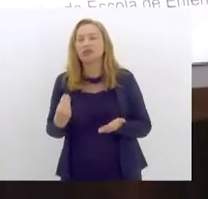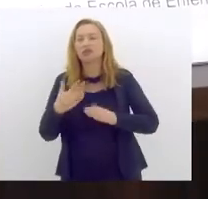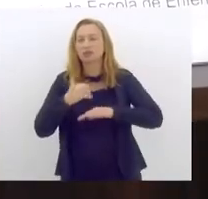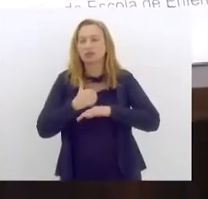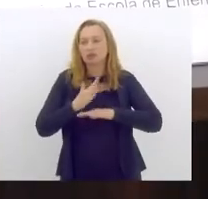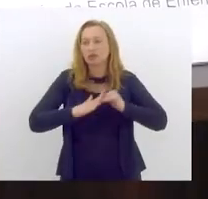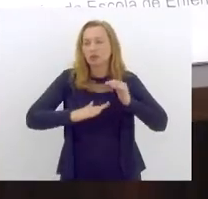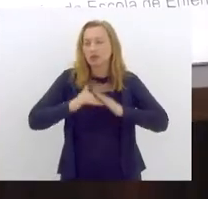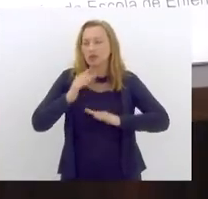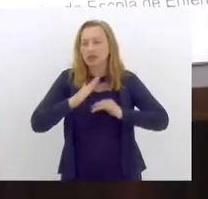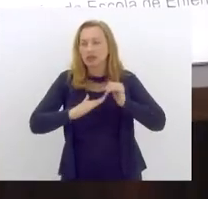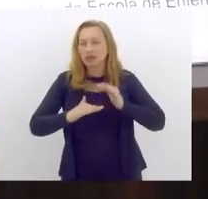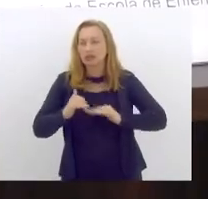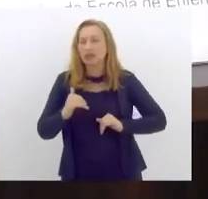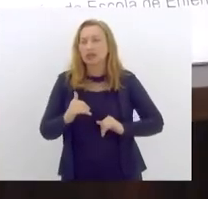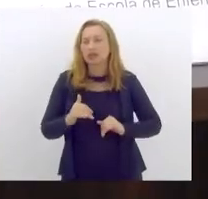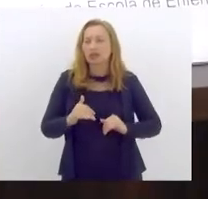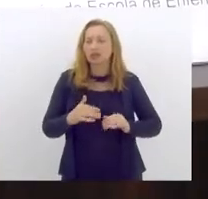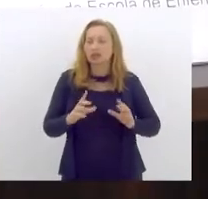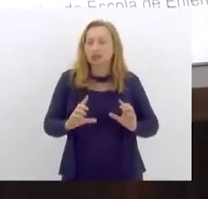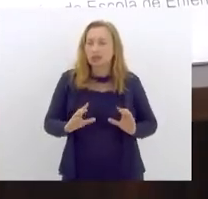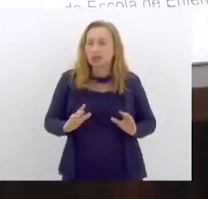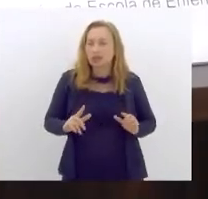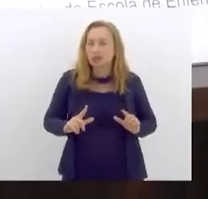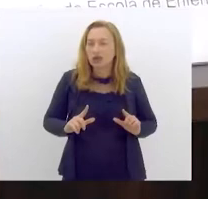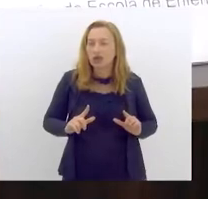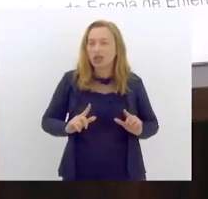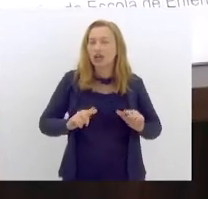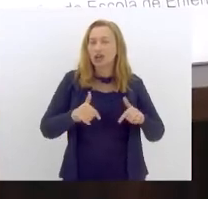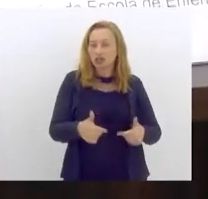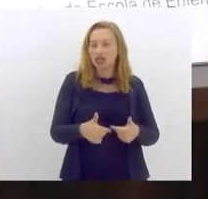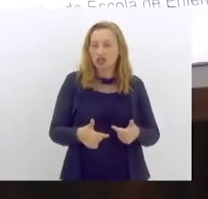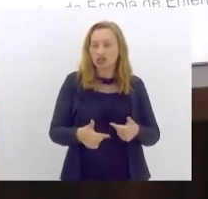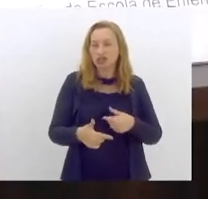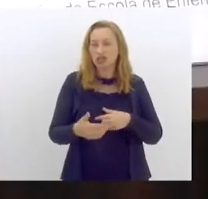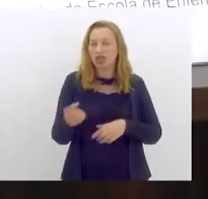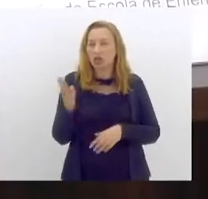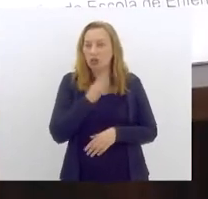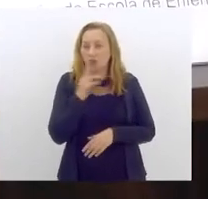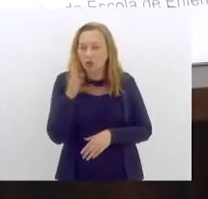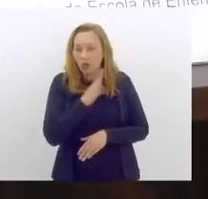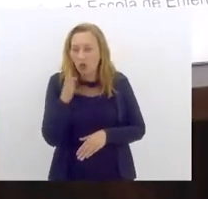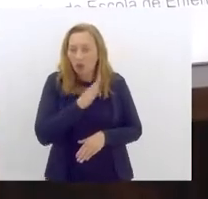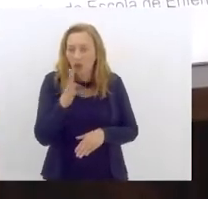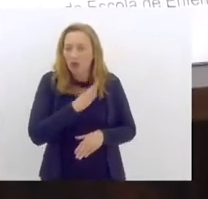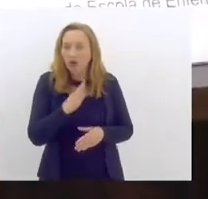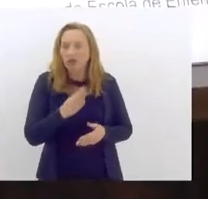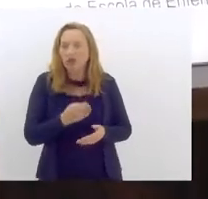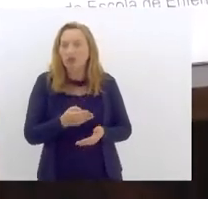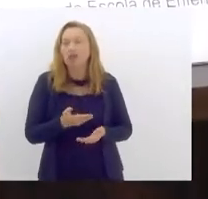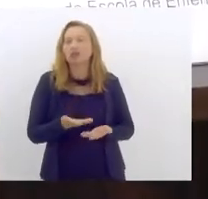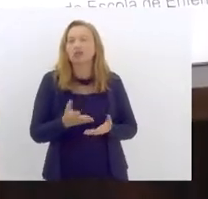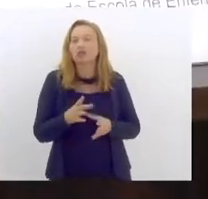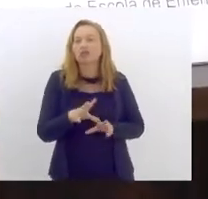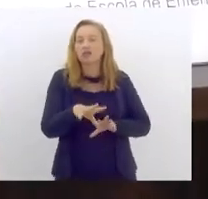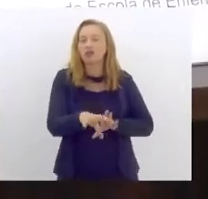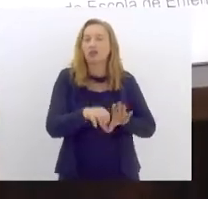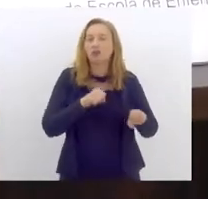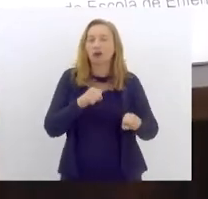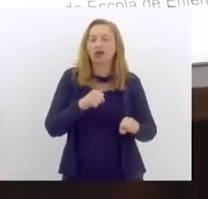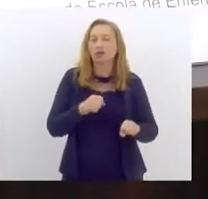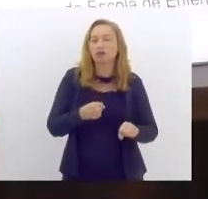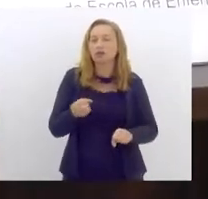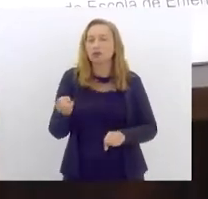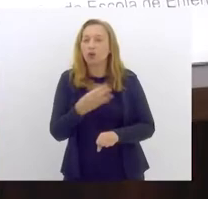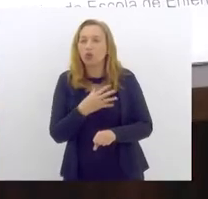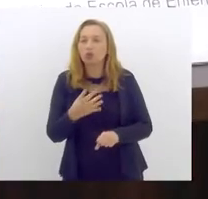no início assim de me alocar no mercado naquele corre de recém-formado de você querer se inserir